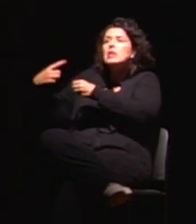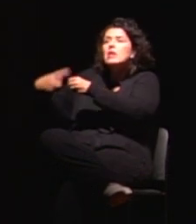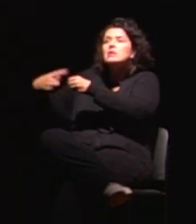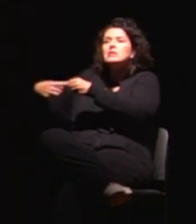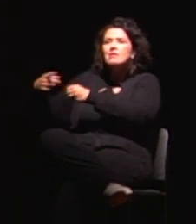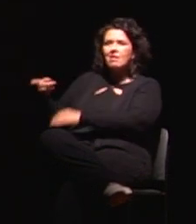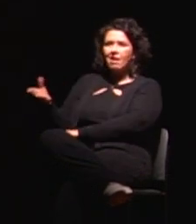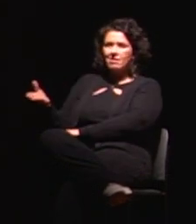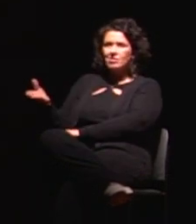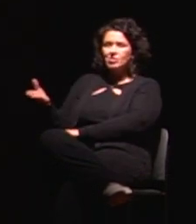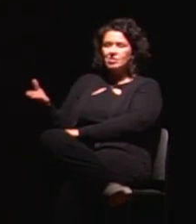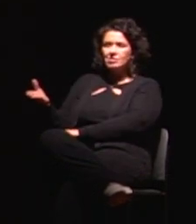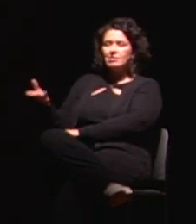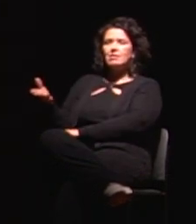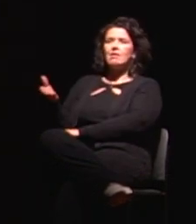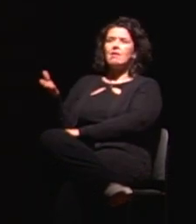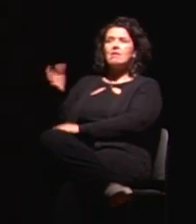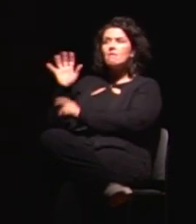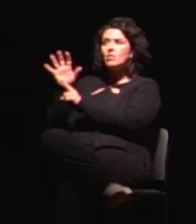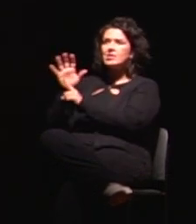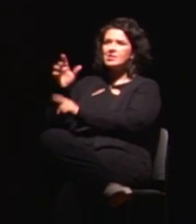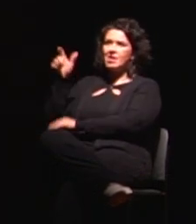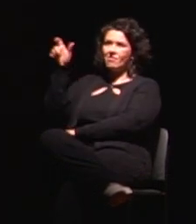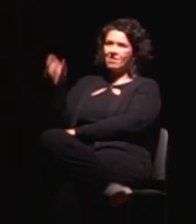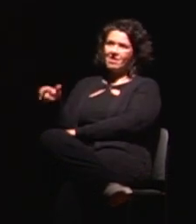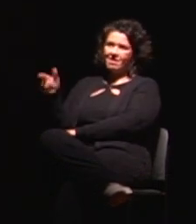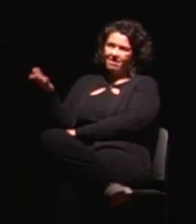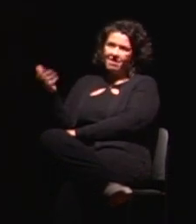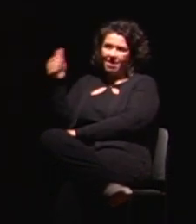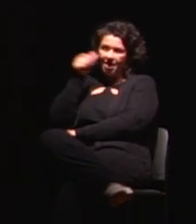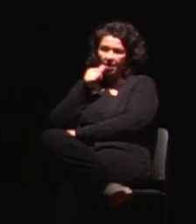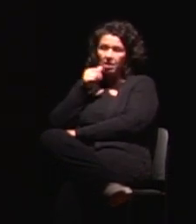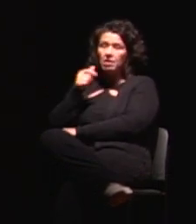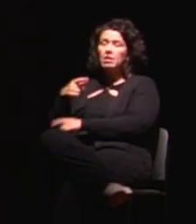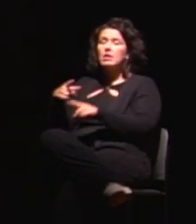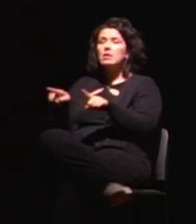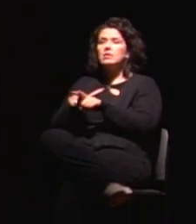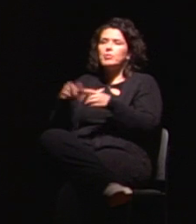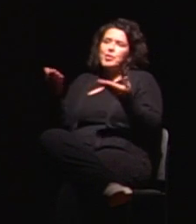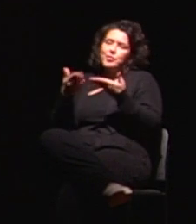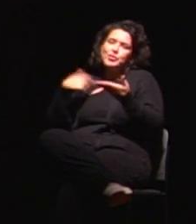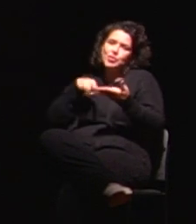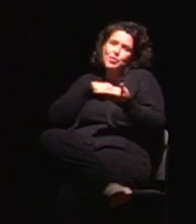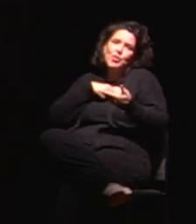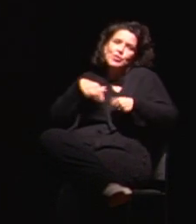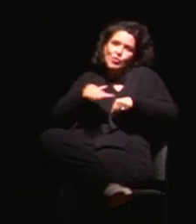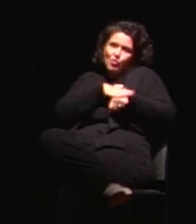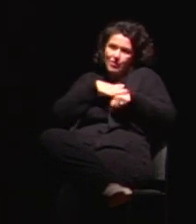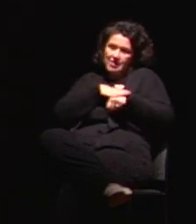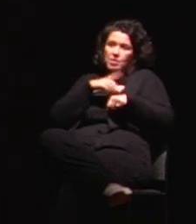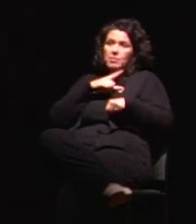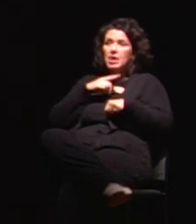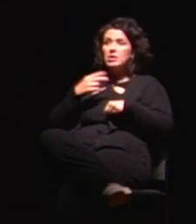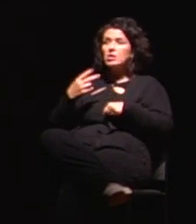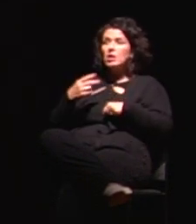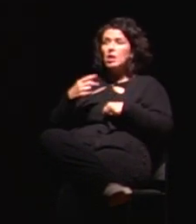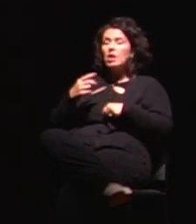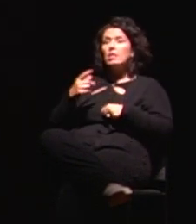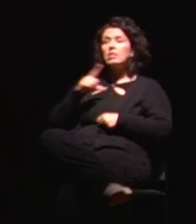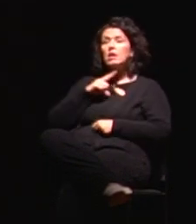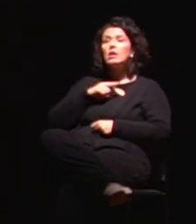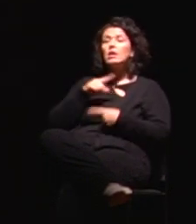tinha, parece incrível a gente estar hoje aqui falando de tudo isso, e os dois líderes desse